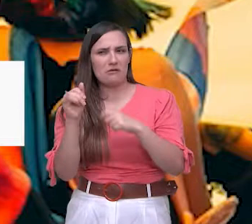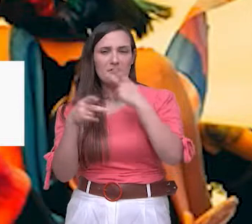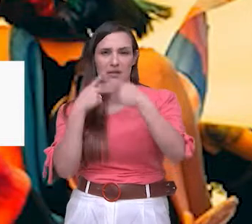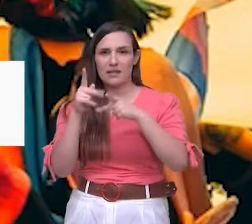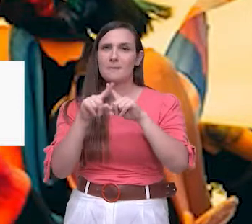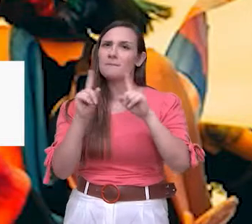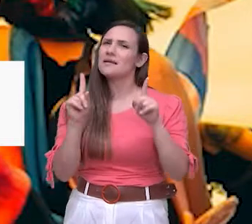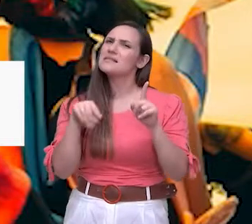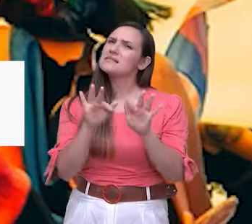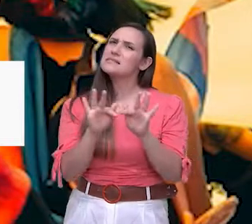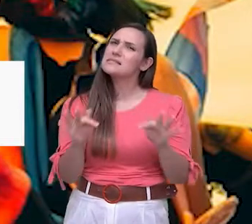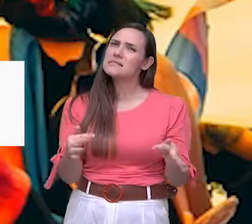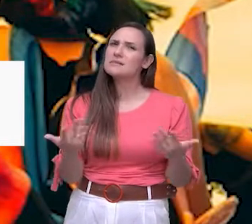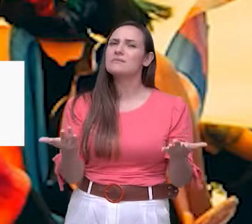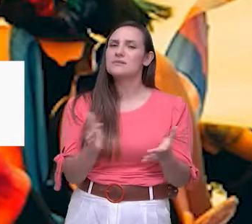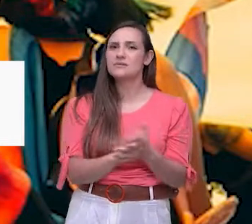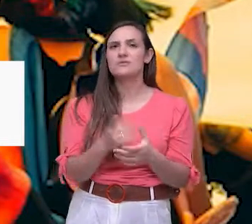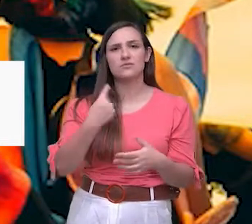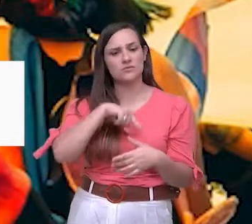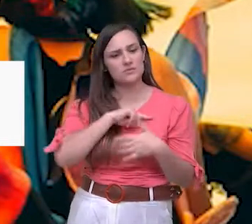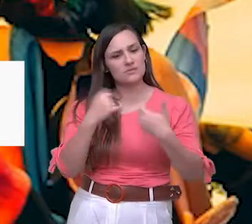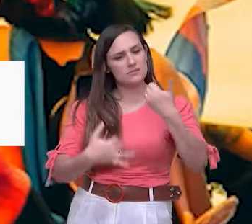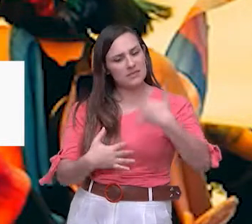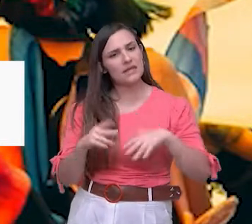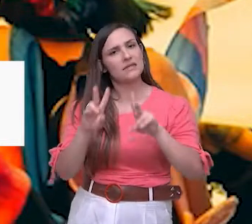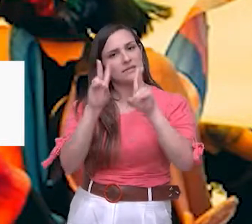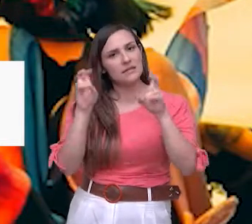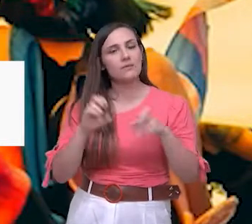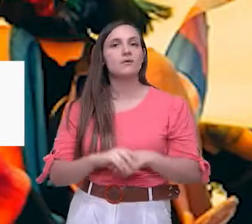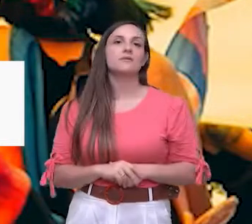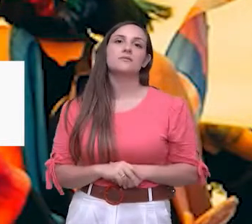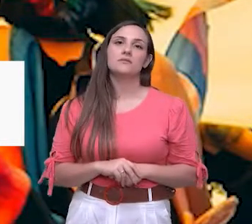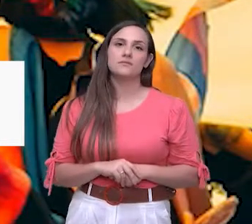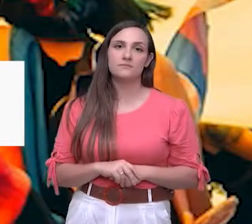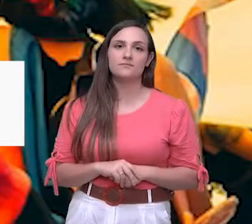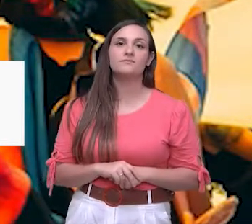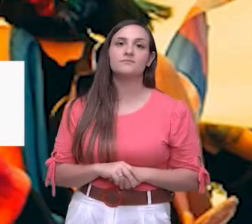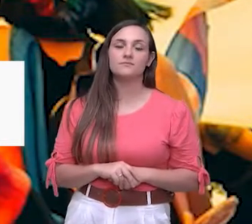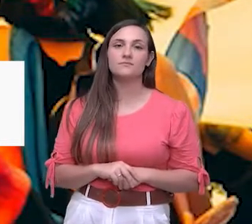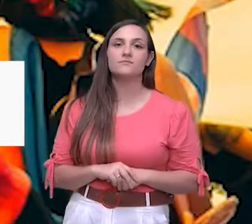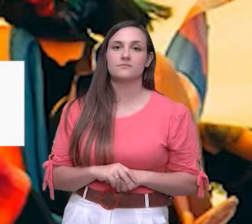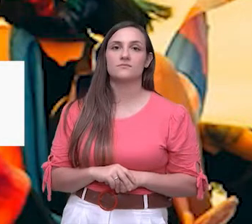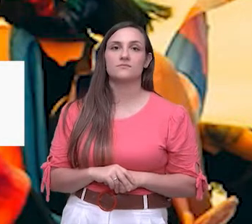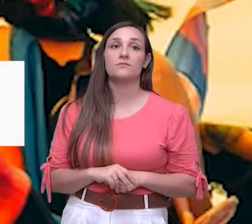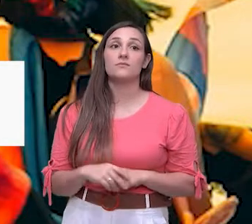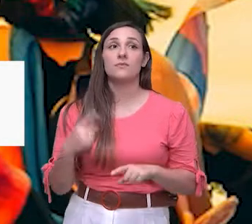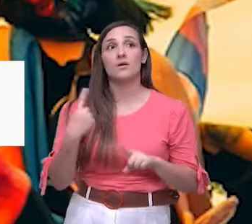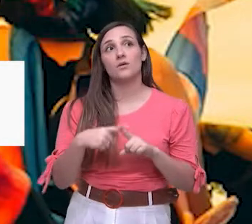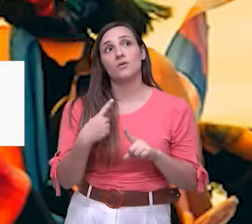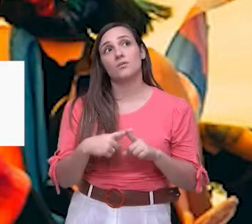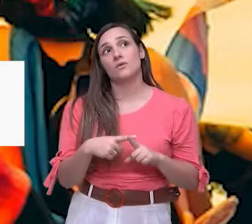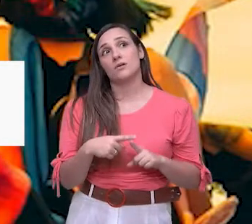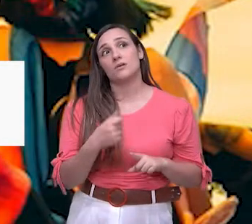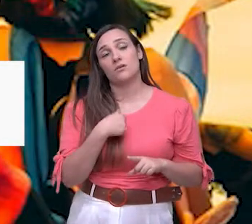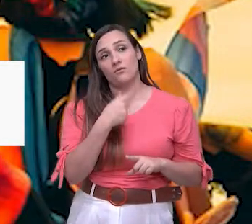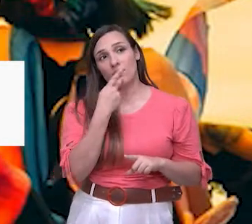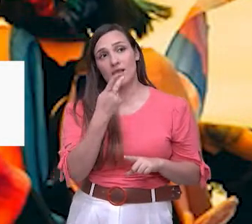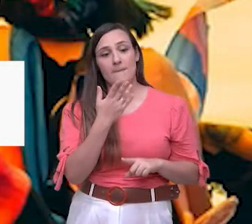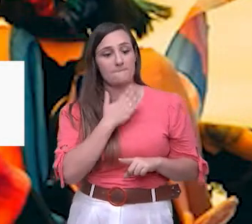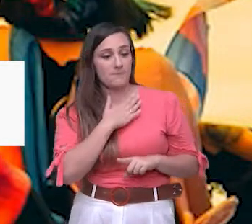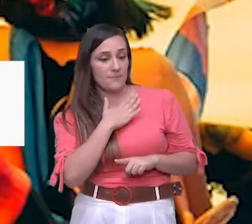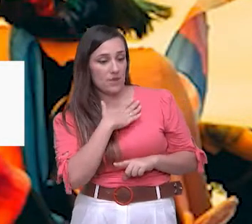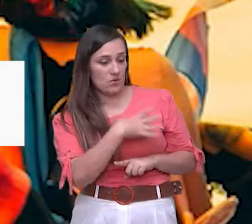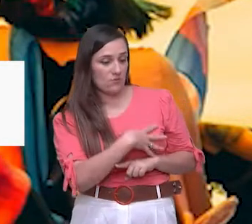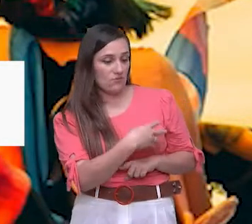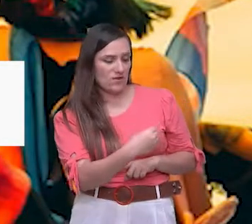meu Deus o que vem por aí mas é tão simples né a gente falar sobre isso porque um determinado o exemplo por